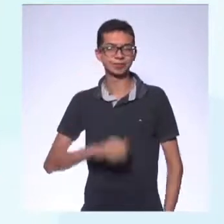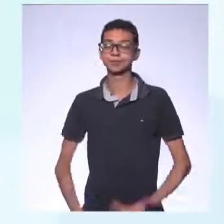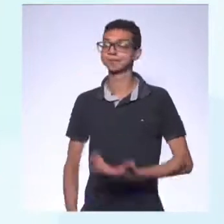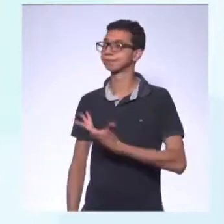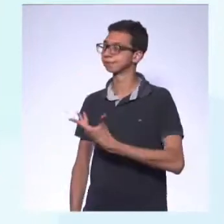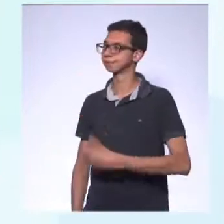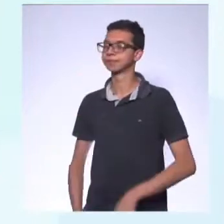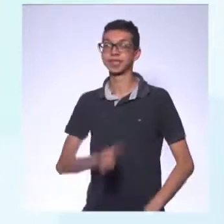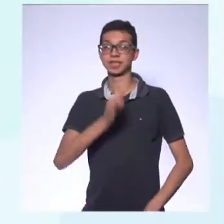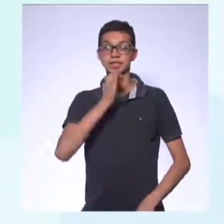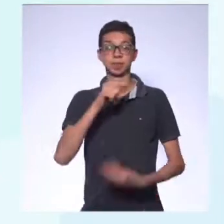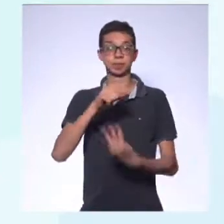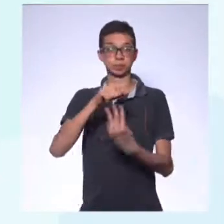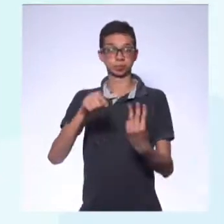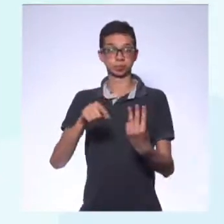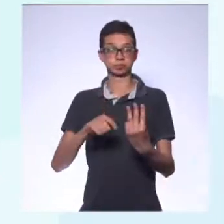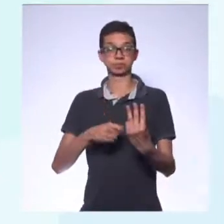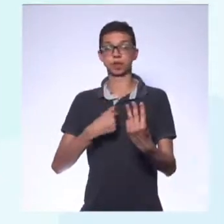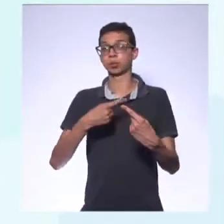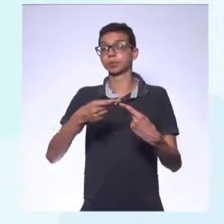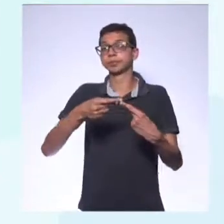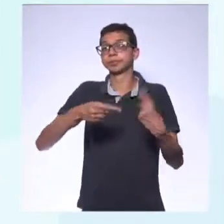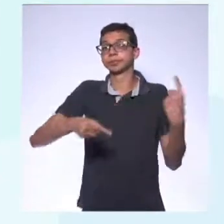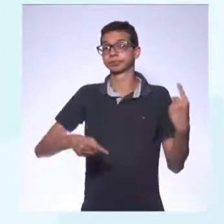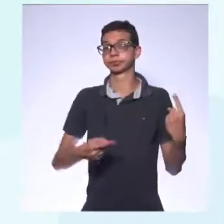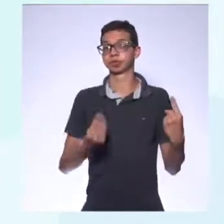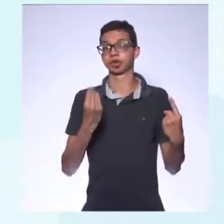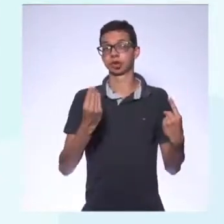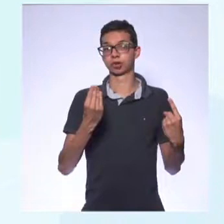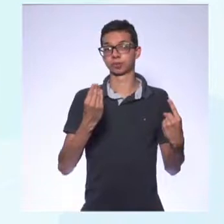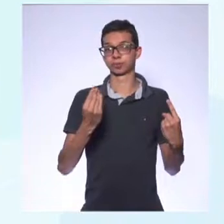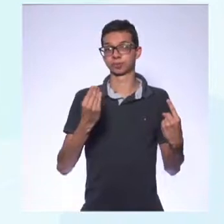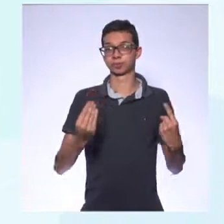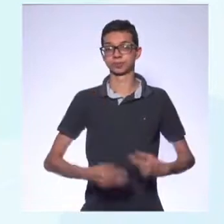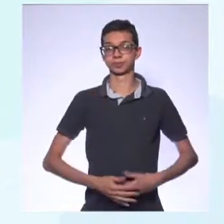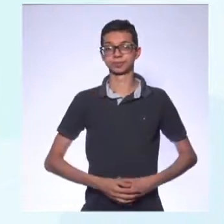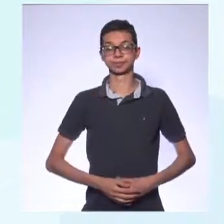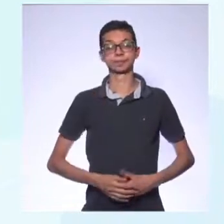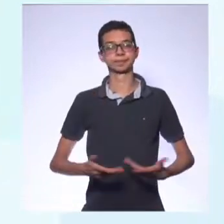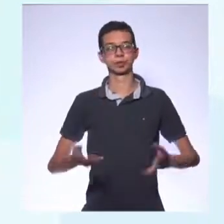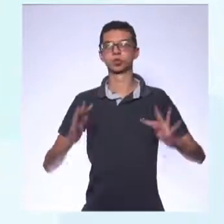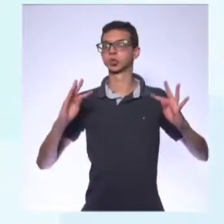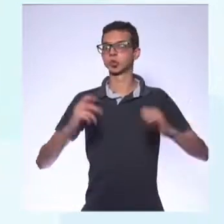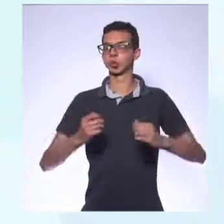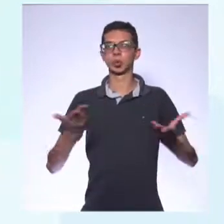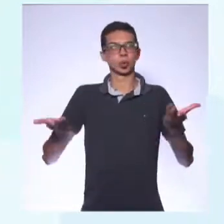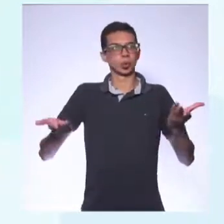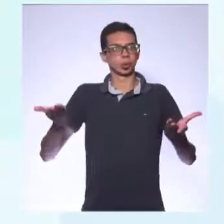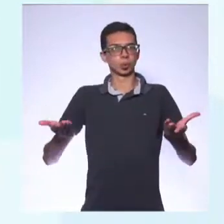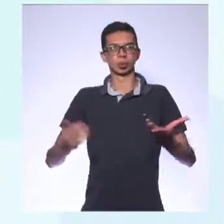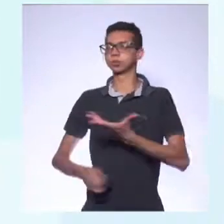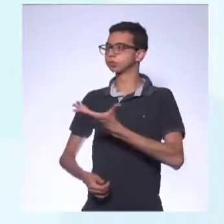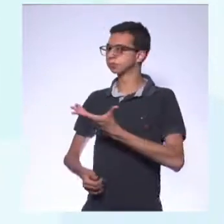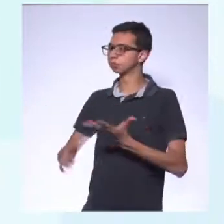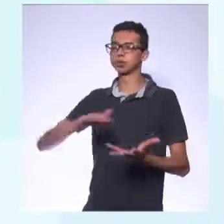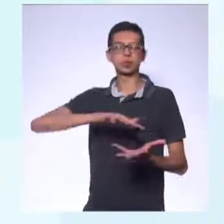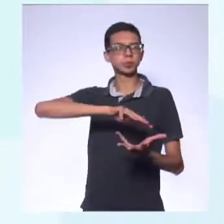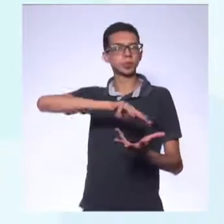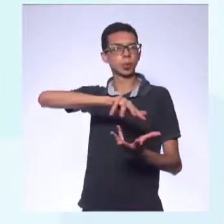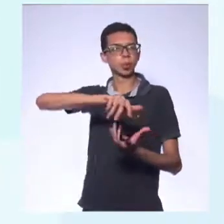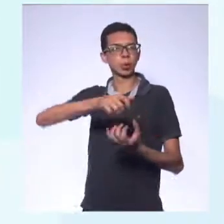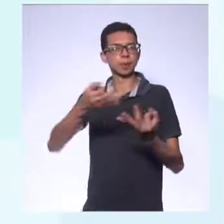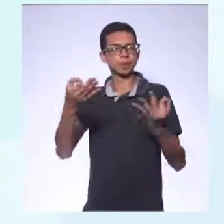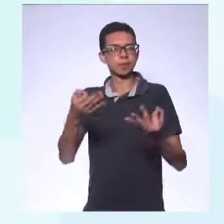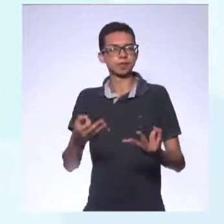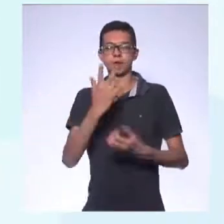eu quebro um, né, aí você está com tudo em equilíbrio, né? O mundo perfeito, está em tudo em equilíbrio. E